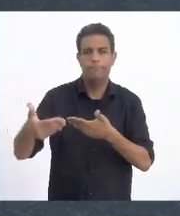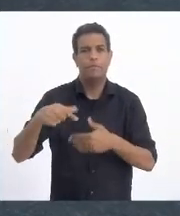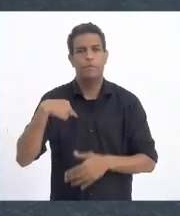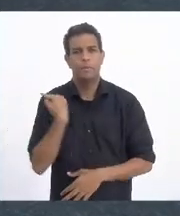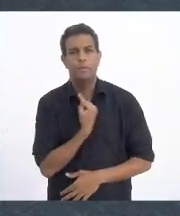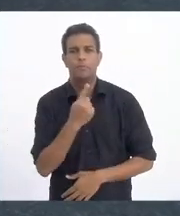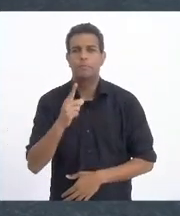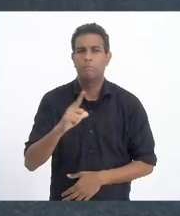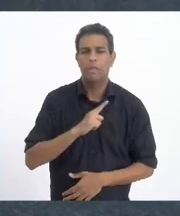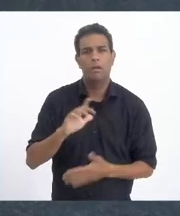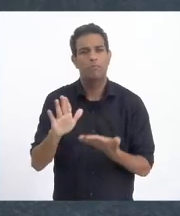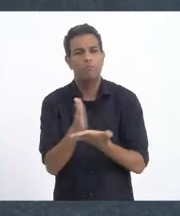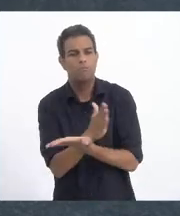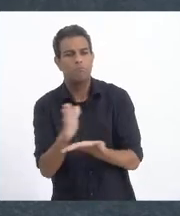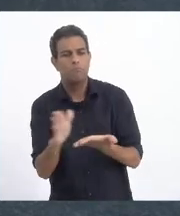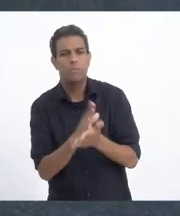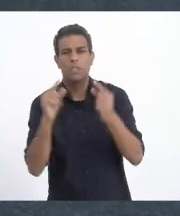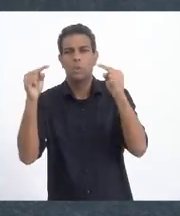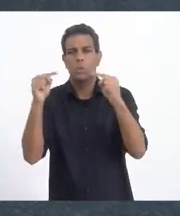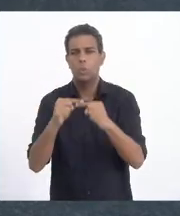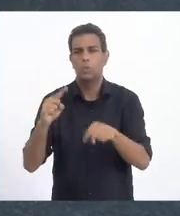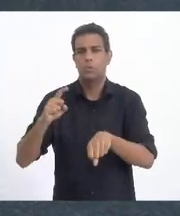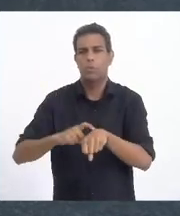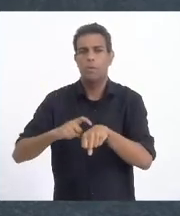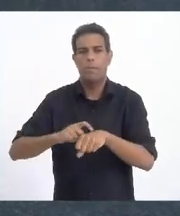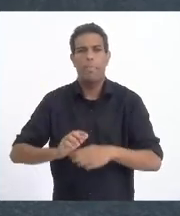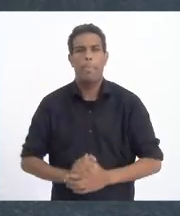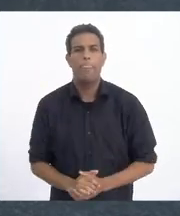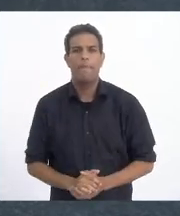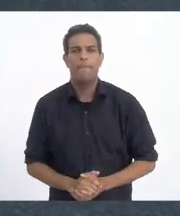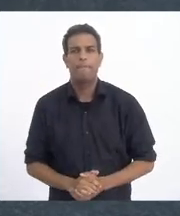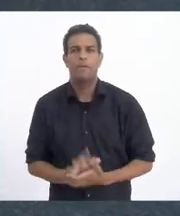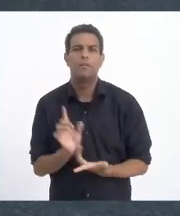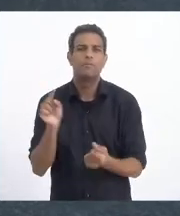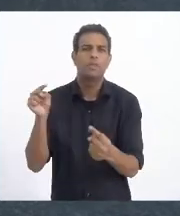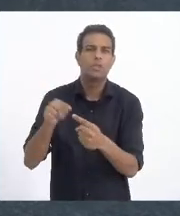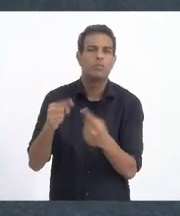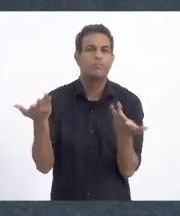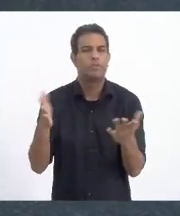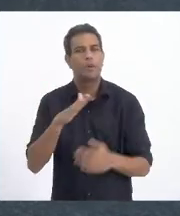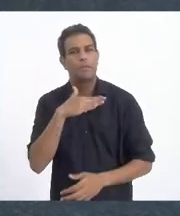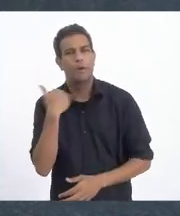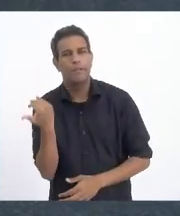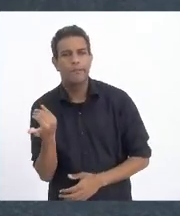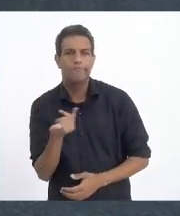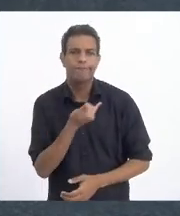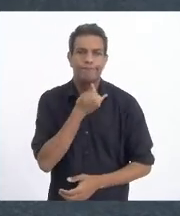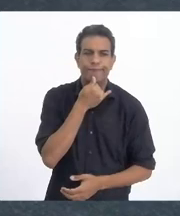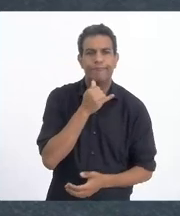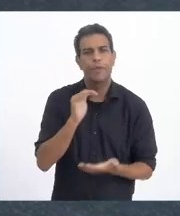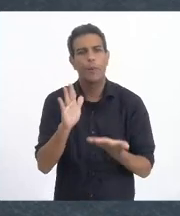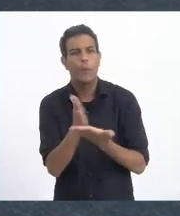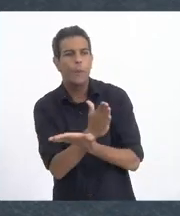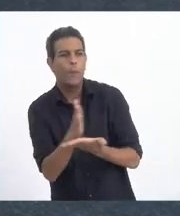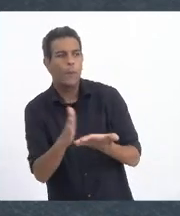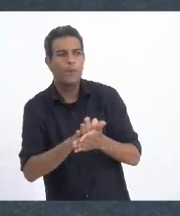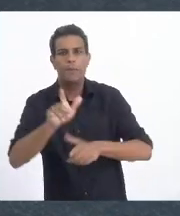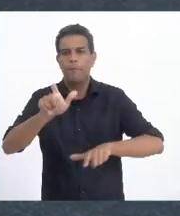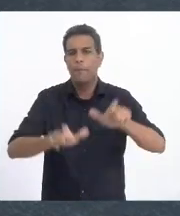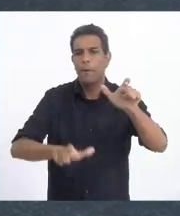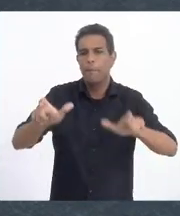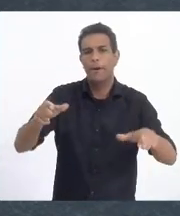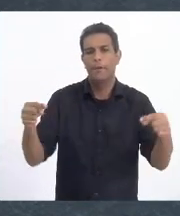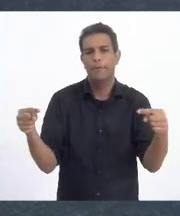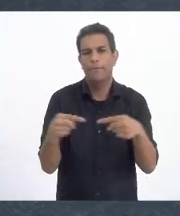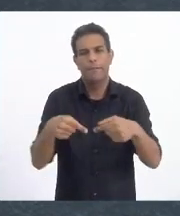muitos companheiros e companheiras não chegaram a esse momento. E não chegaram por quê? Porque faleceram. Alguns faleceram de